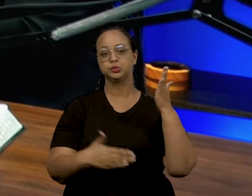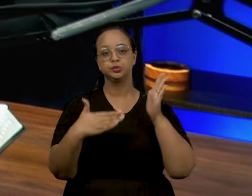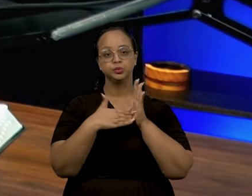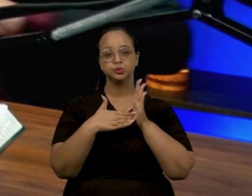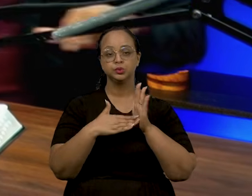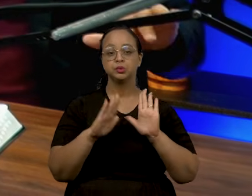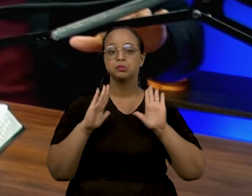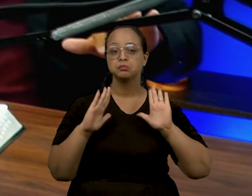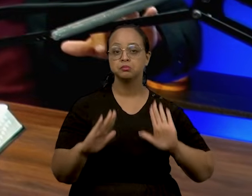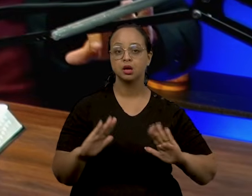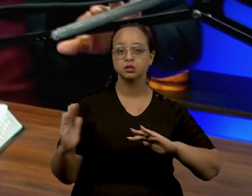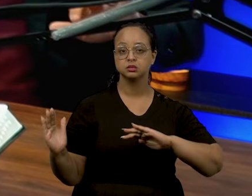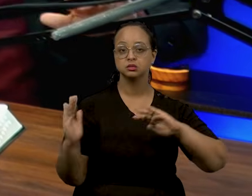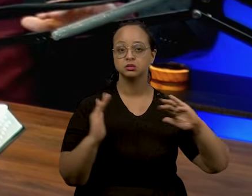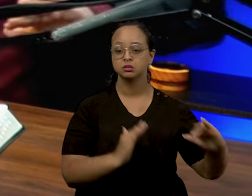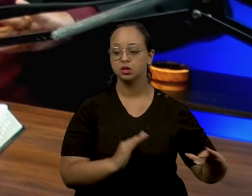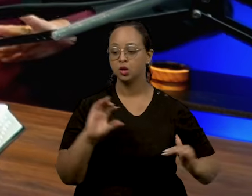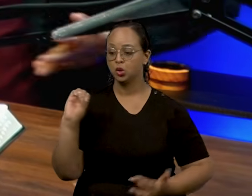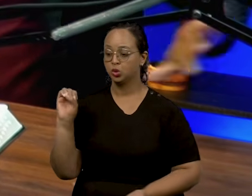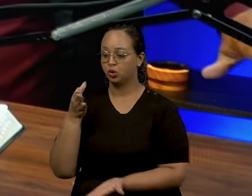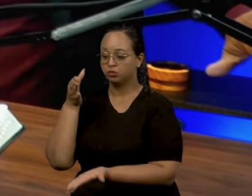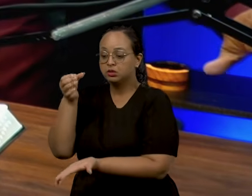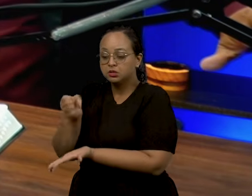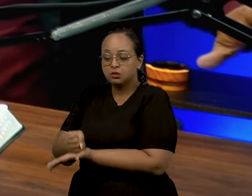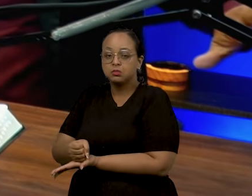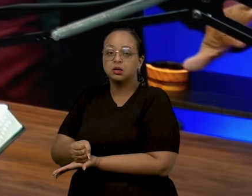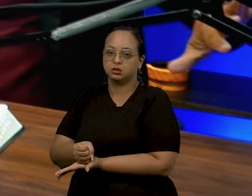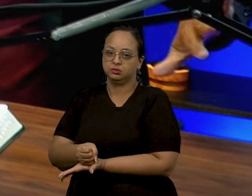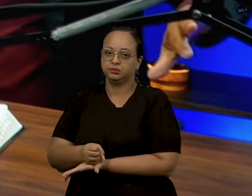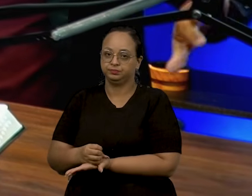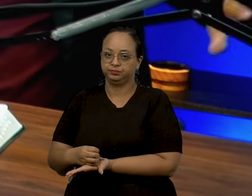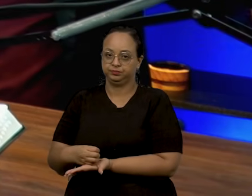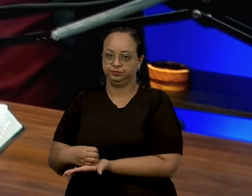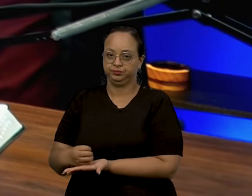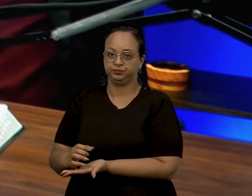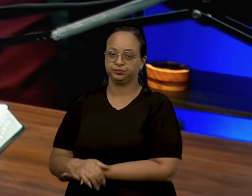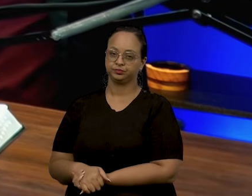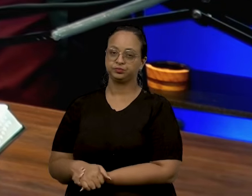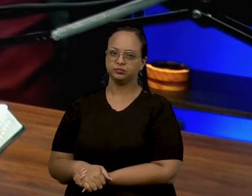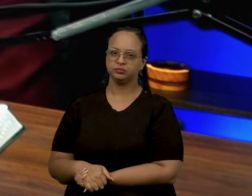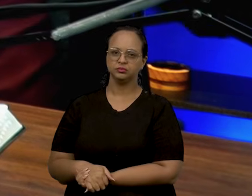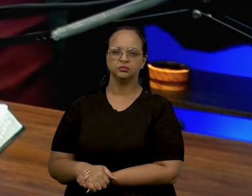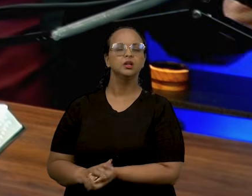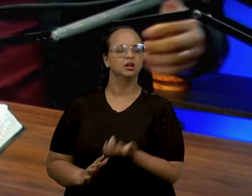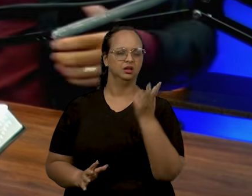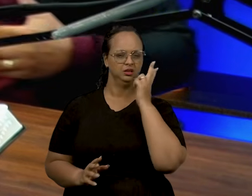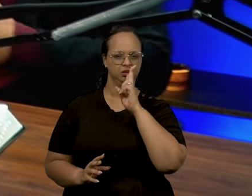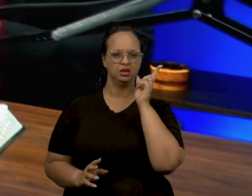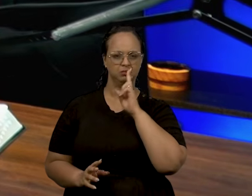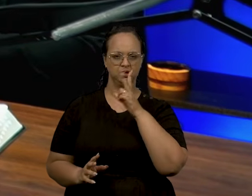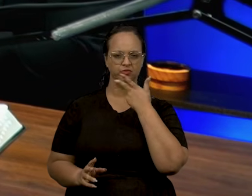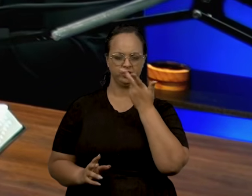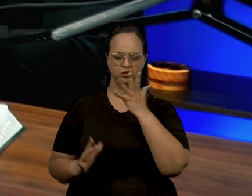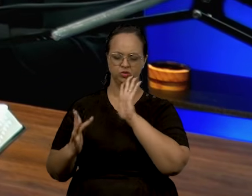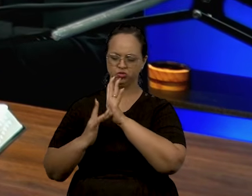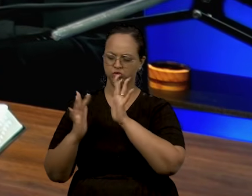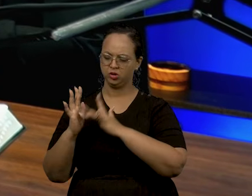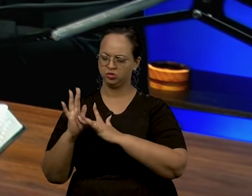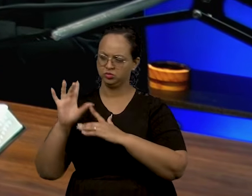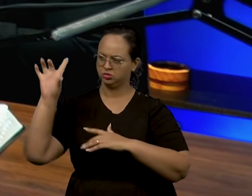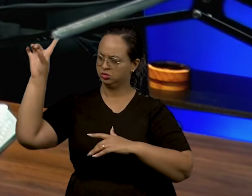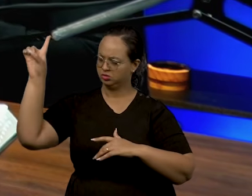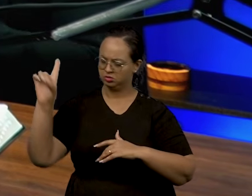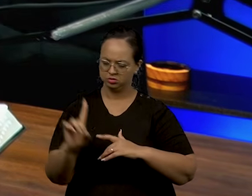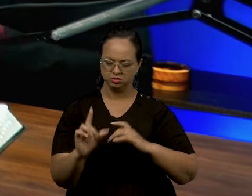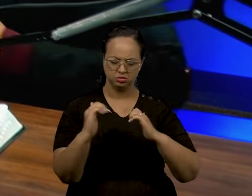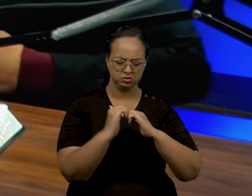Senhor Jesus ele deixa as coisas terrenas para o homem julgar, e ele passa a julgar as coisas